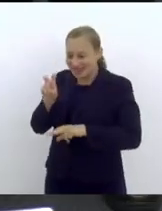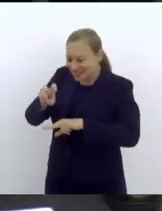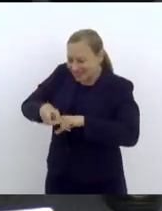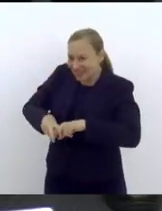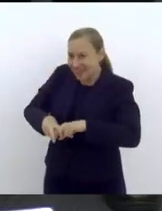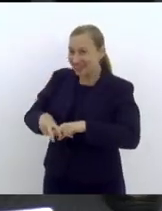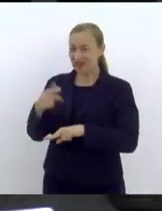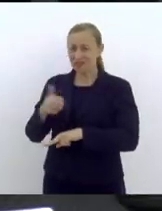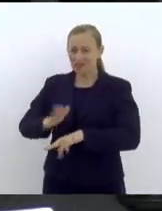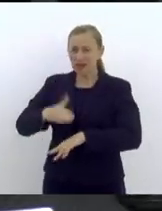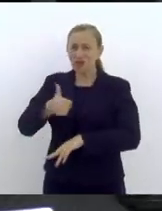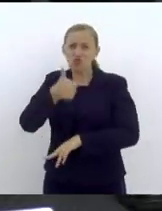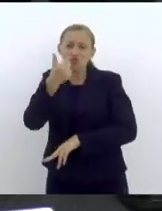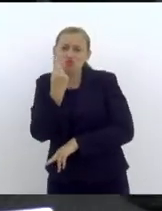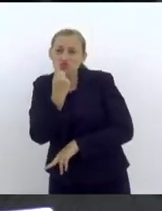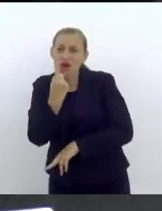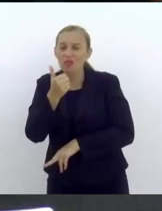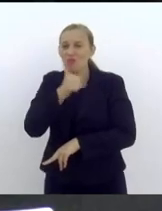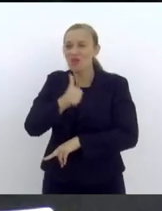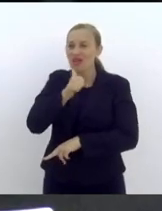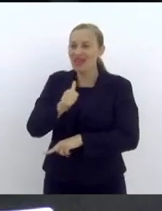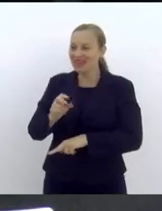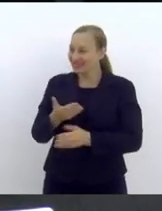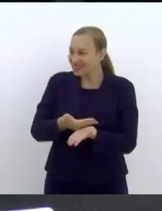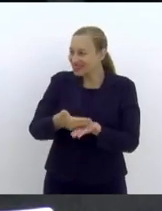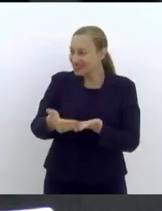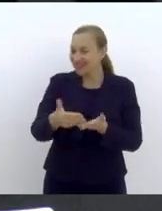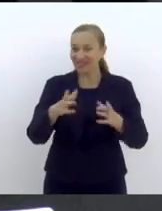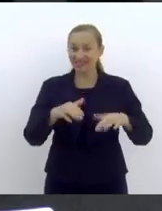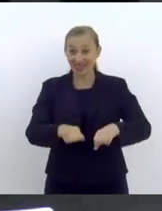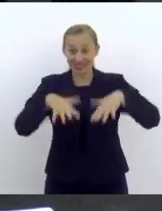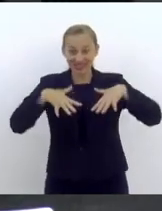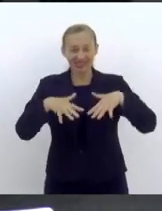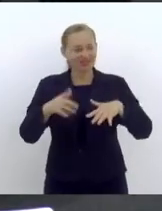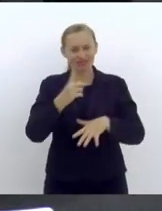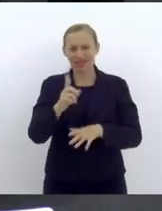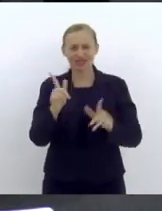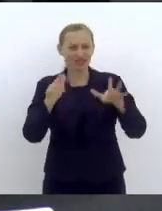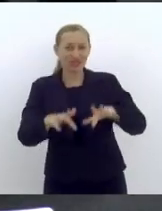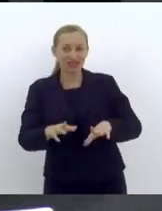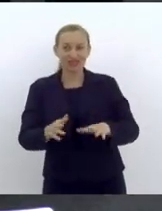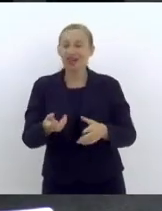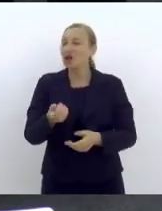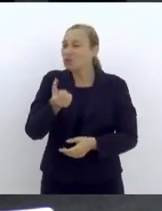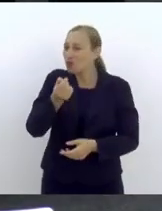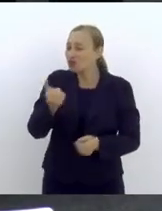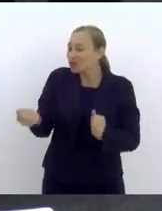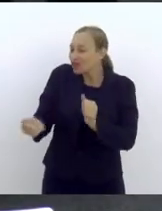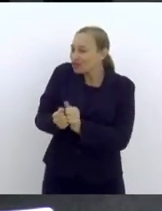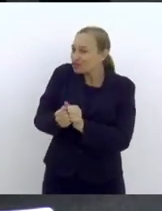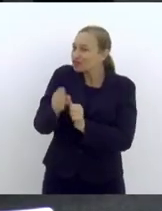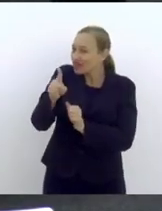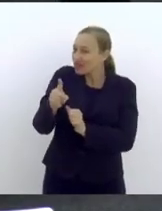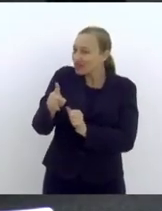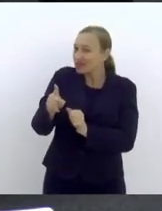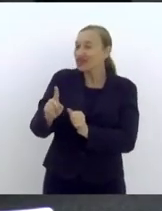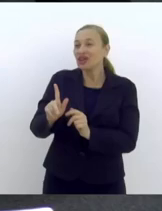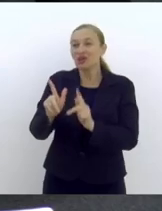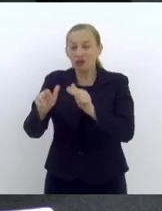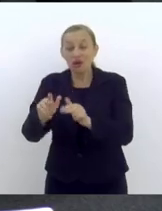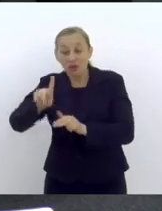aí mais uma mulher presidindo a sessão não seria diferente com vossa excelência daqui a pouquinho eu vou estar aí do seu lado como eu tenho feito